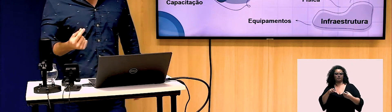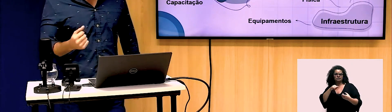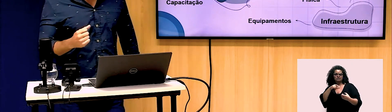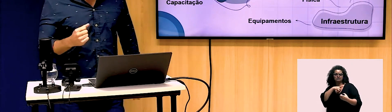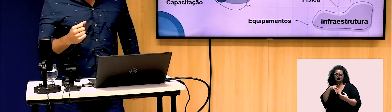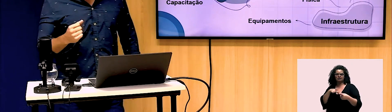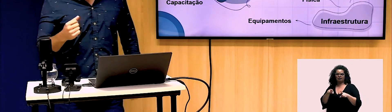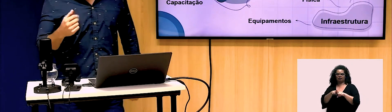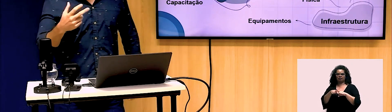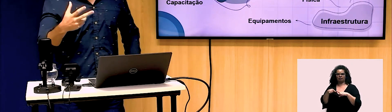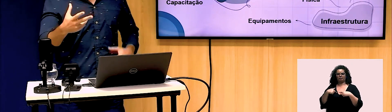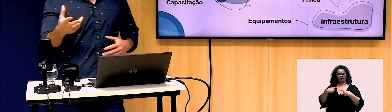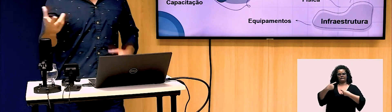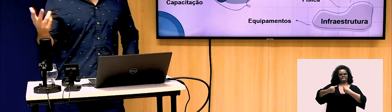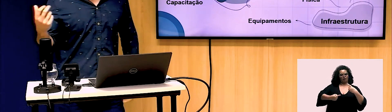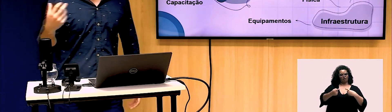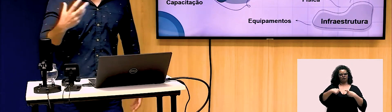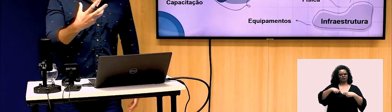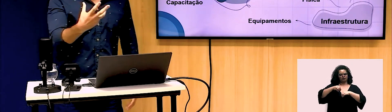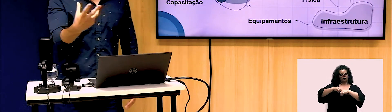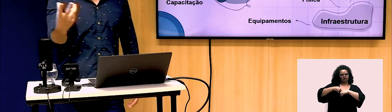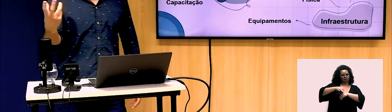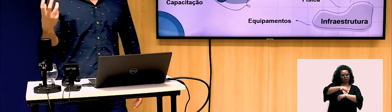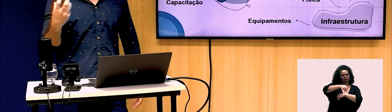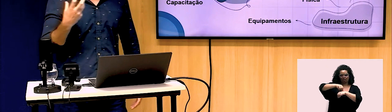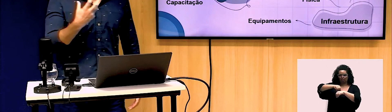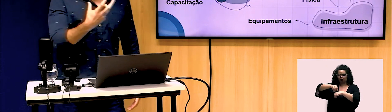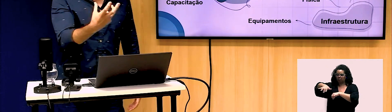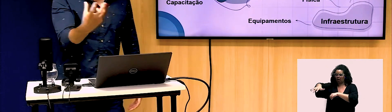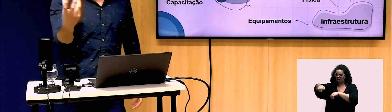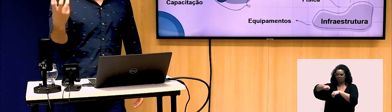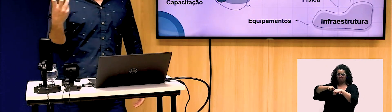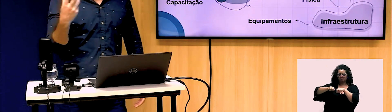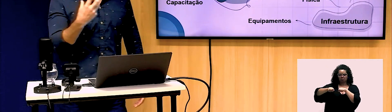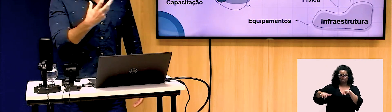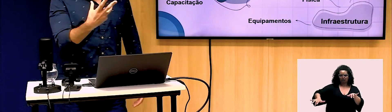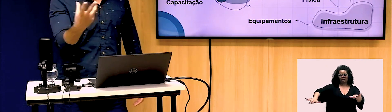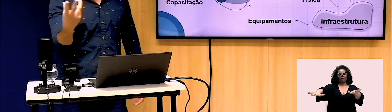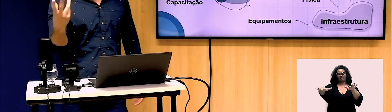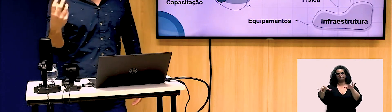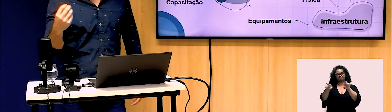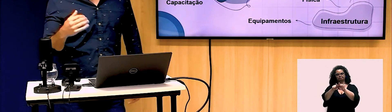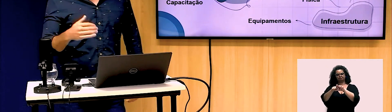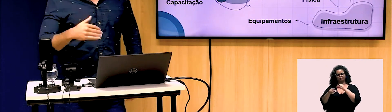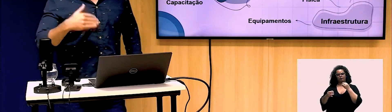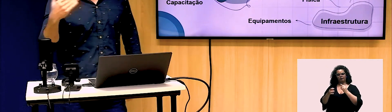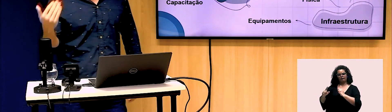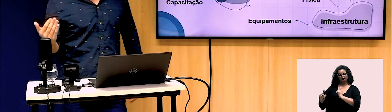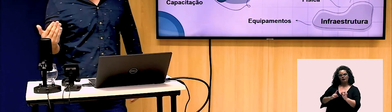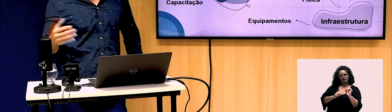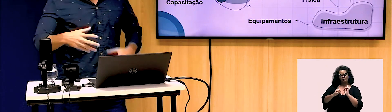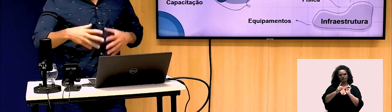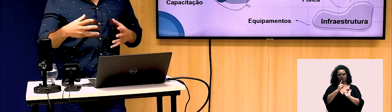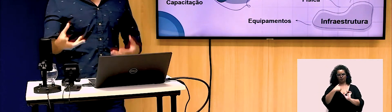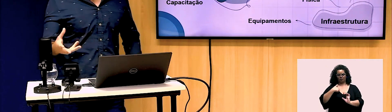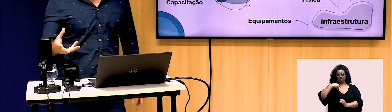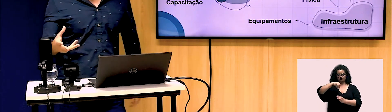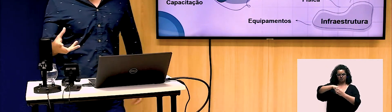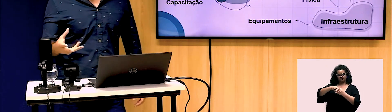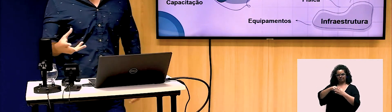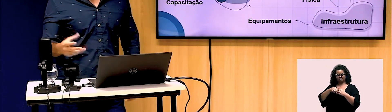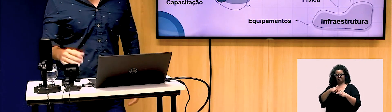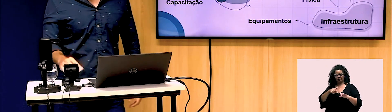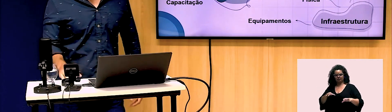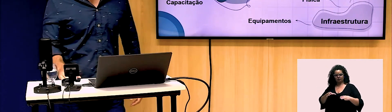muito importante, que é justamente aquele desenho do fluxo interno dos usuários, né, dentro da